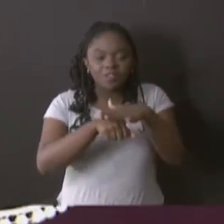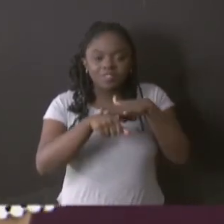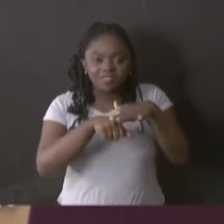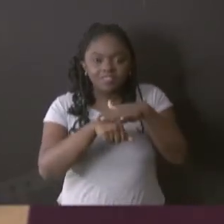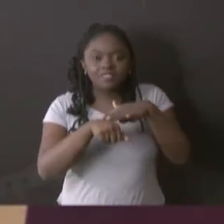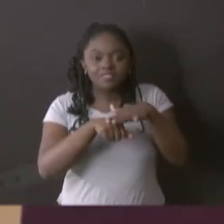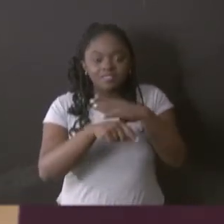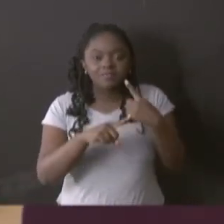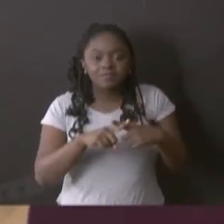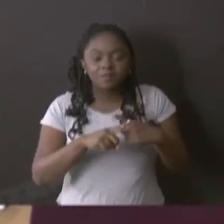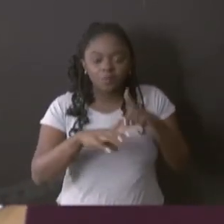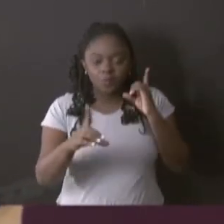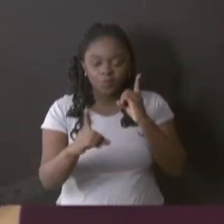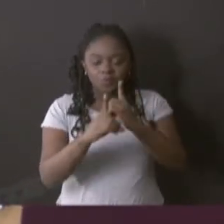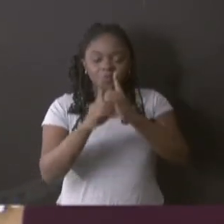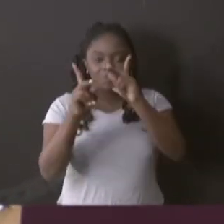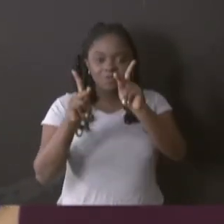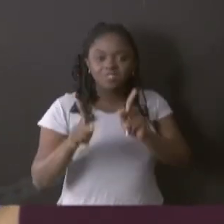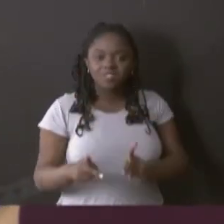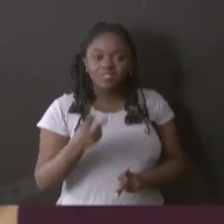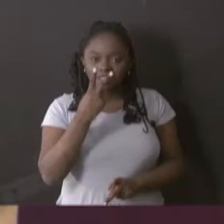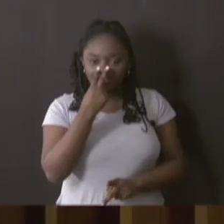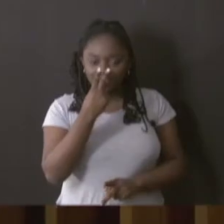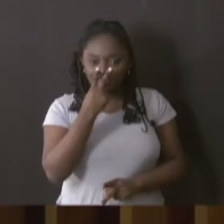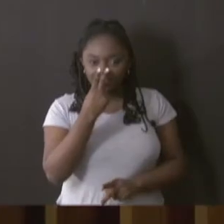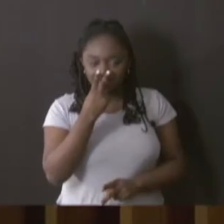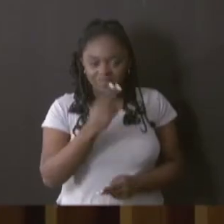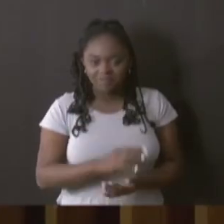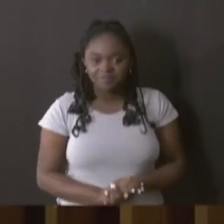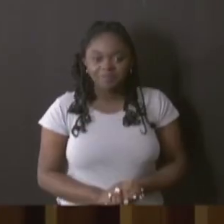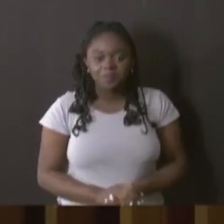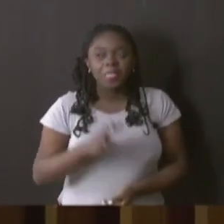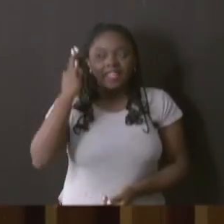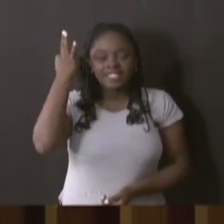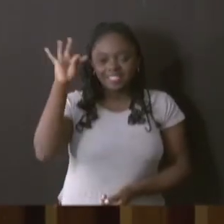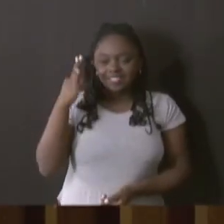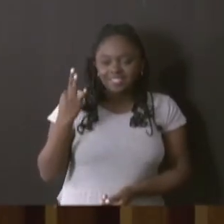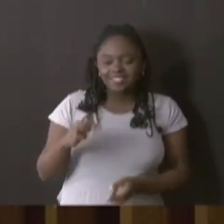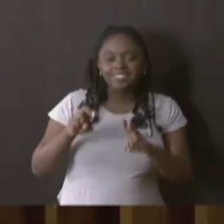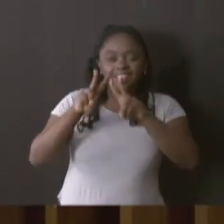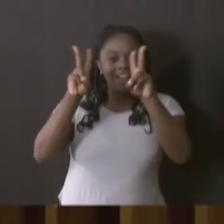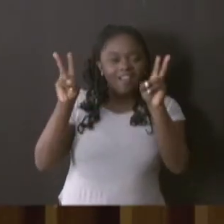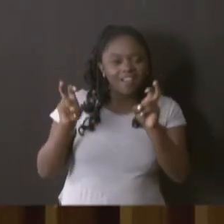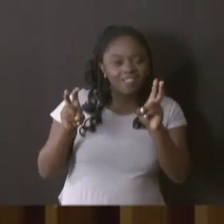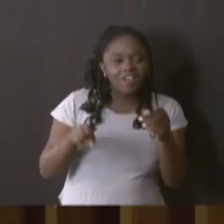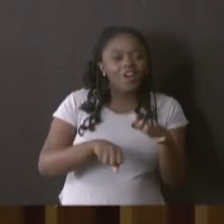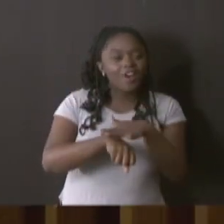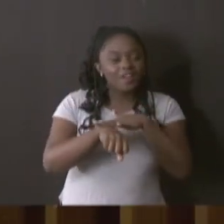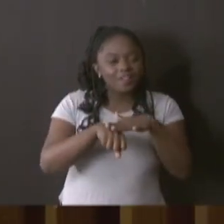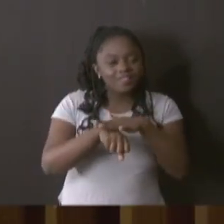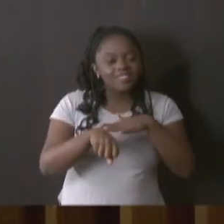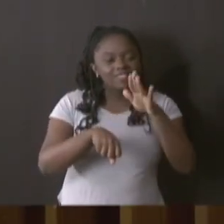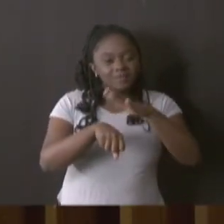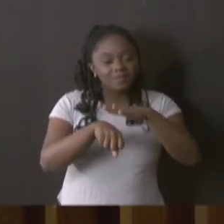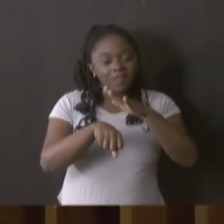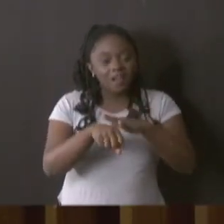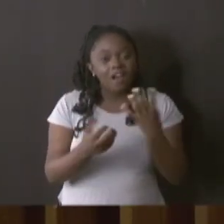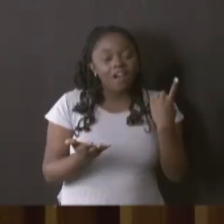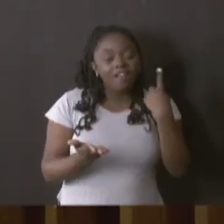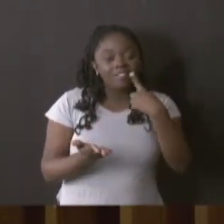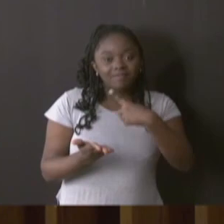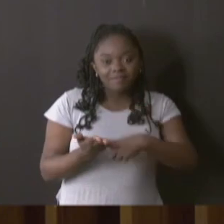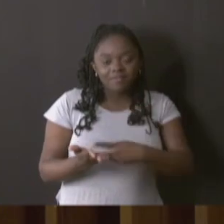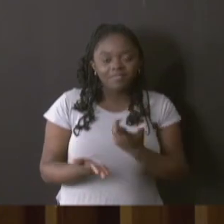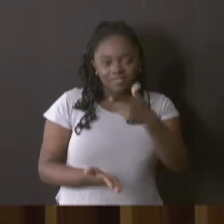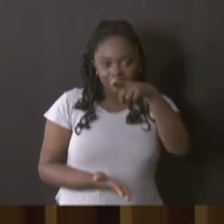par. Parecido comigo. Tatiana, nós temos assunto para conversar mais uns 10 programas. Vamos tentar marcar de novo, tá joia?